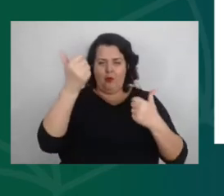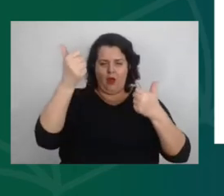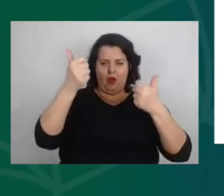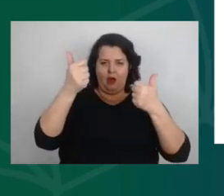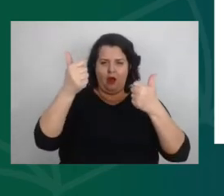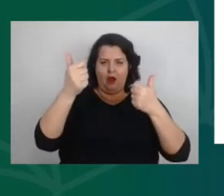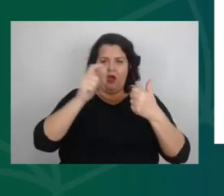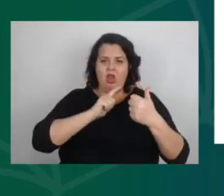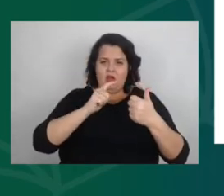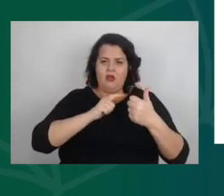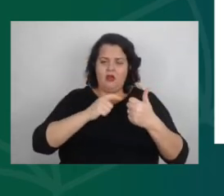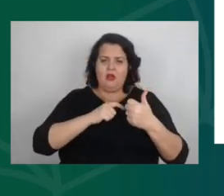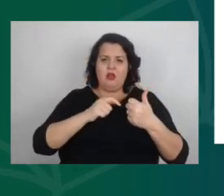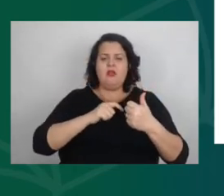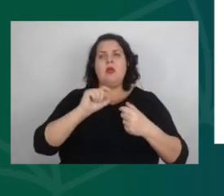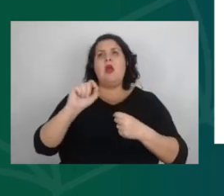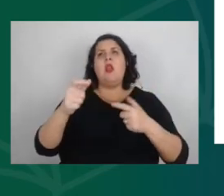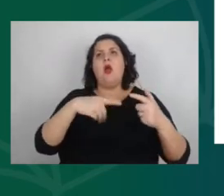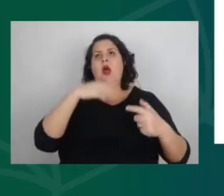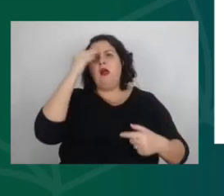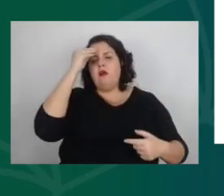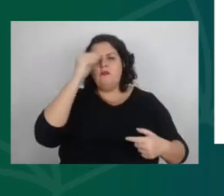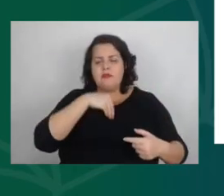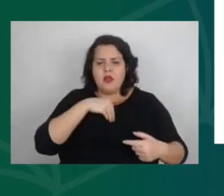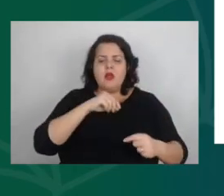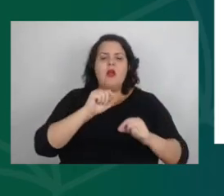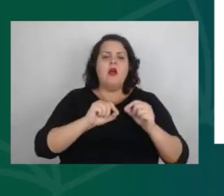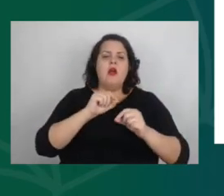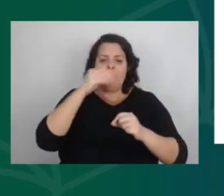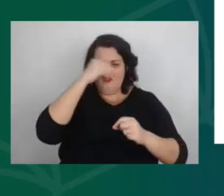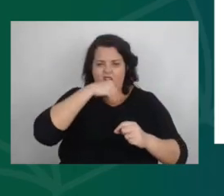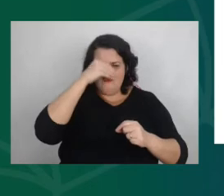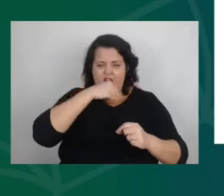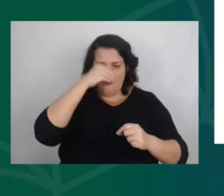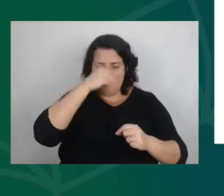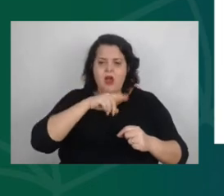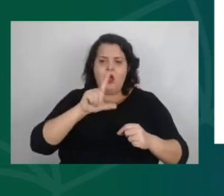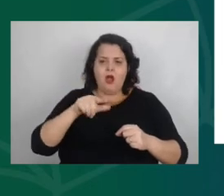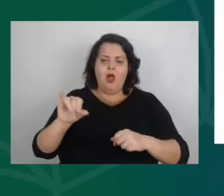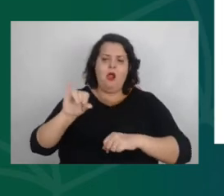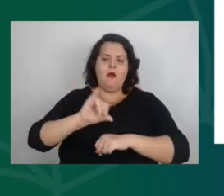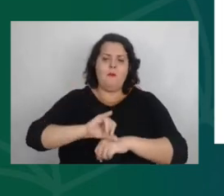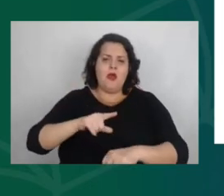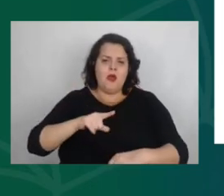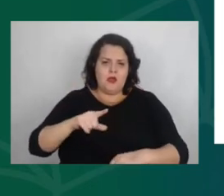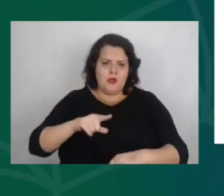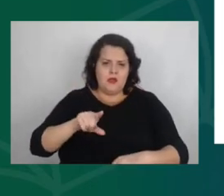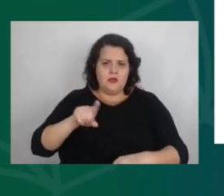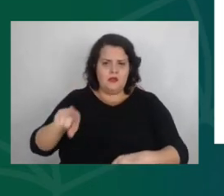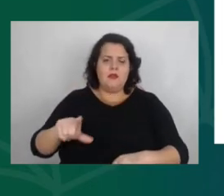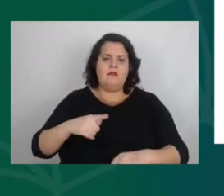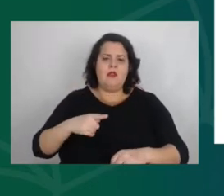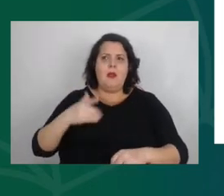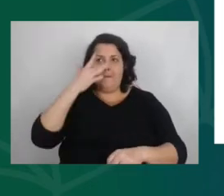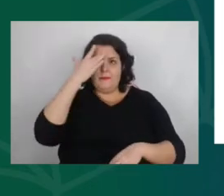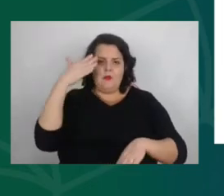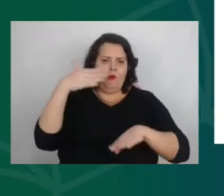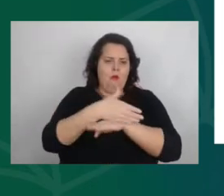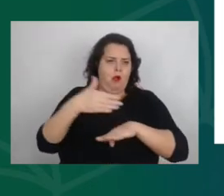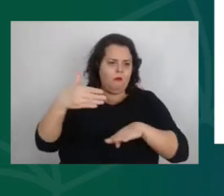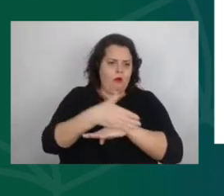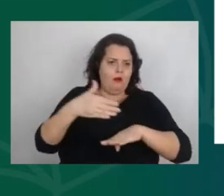precárias de moradia, que é conhecido aqui na Baixada Santista. Ele é um bairro, né, que foi irregularmente ocupado pelas pessoas,